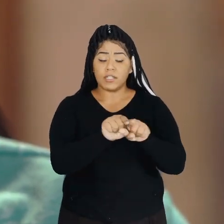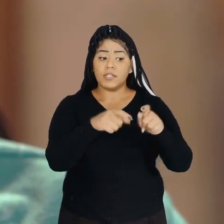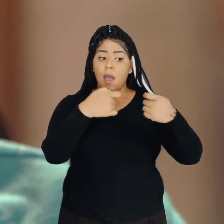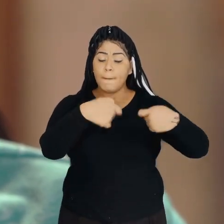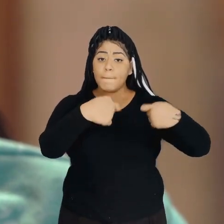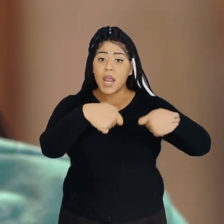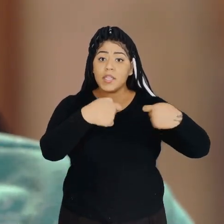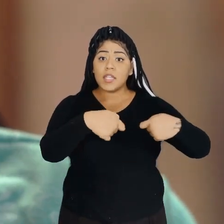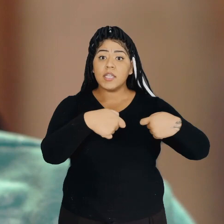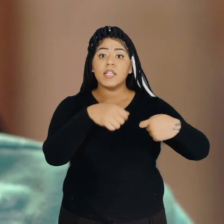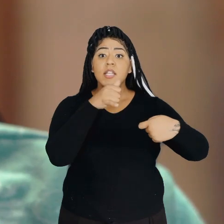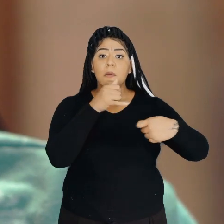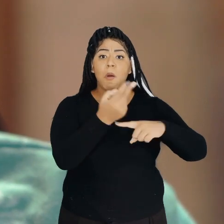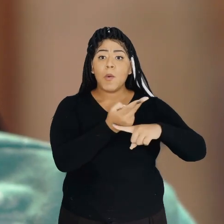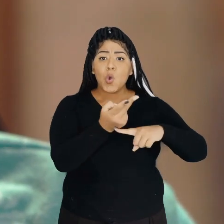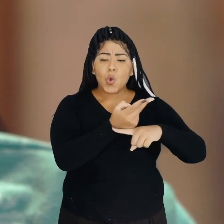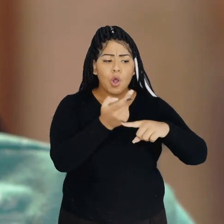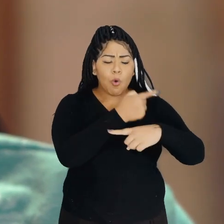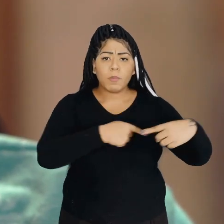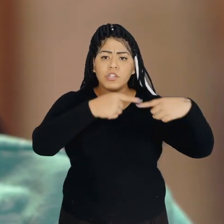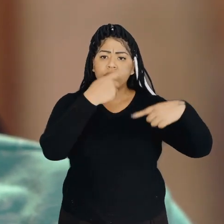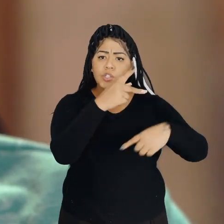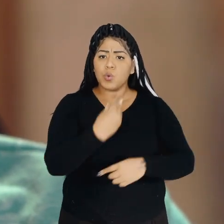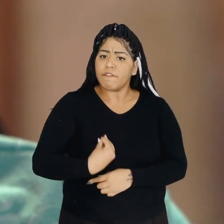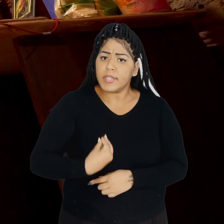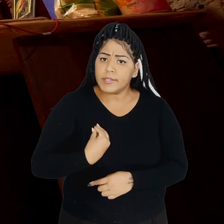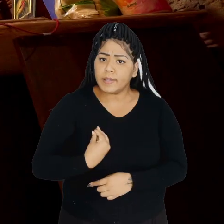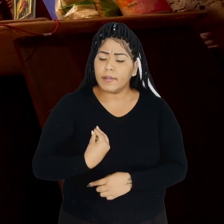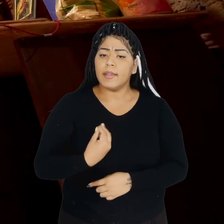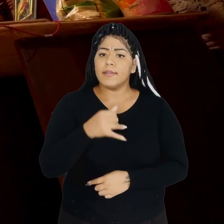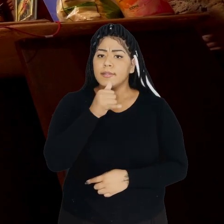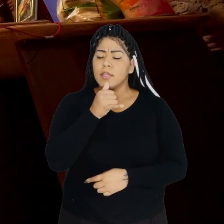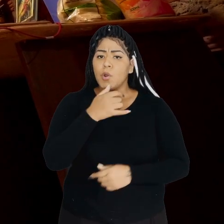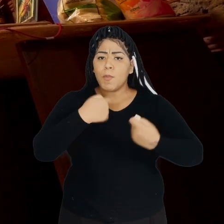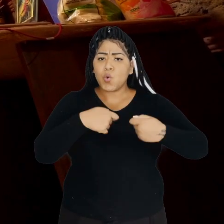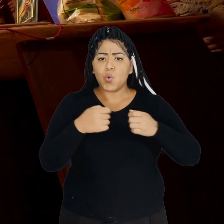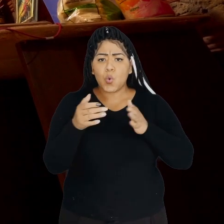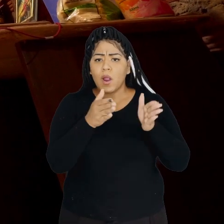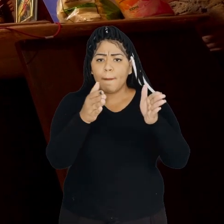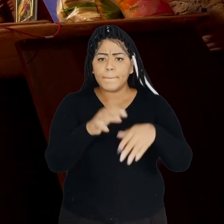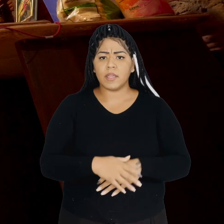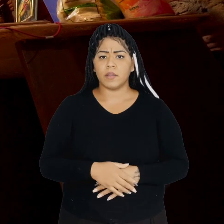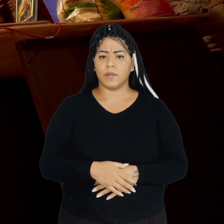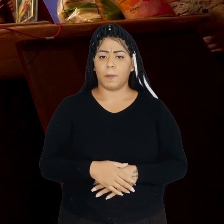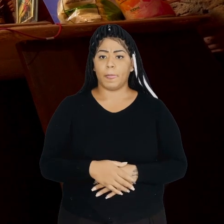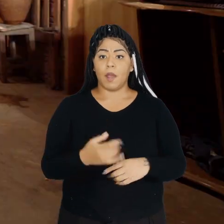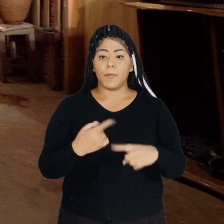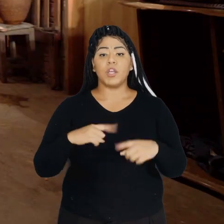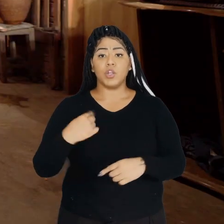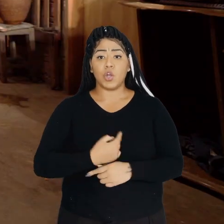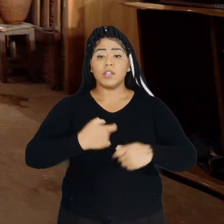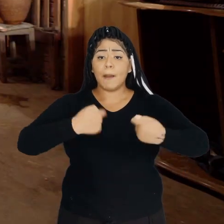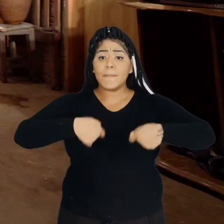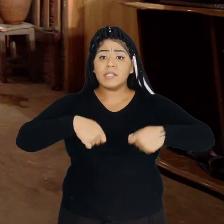têm que procurar um objetivo na vida. Então, se o caminho que for assim mais viável, a